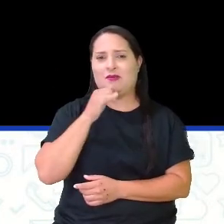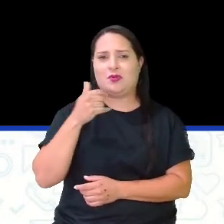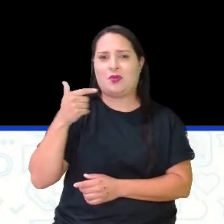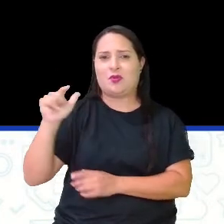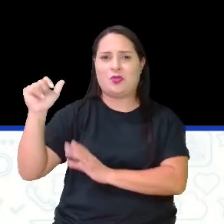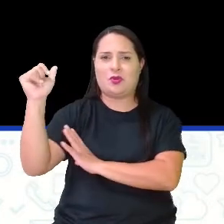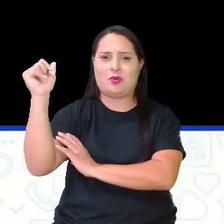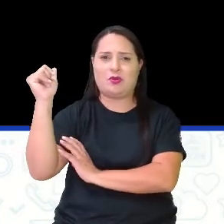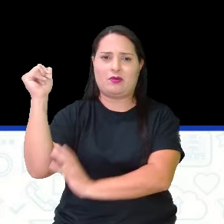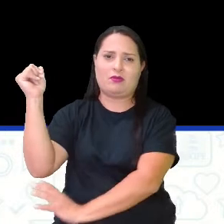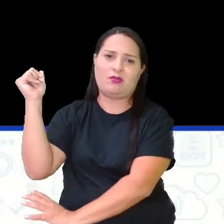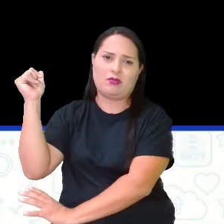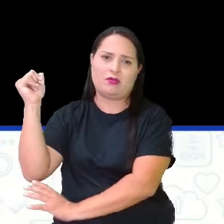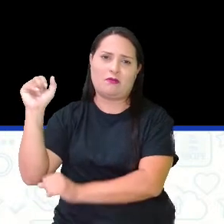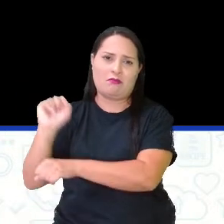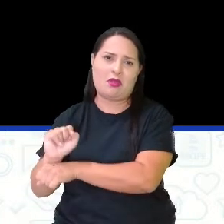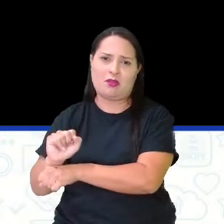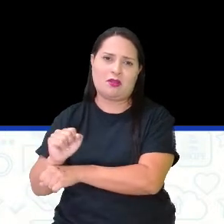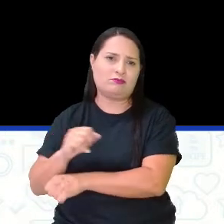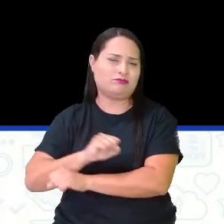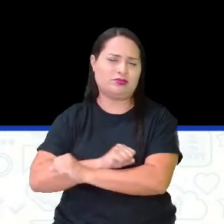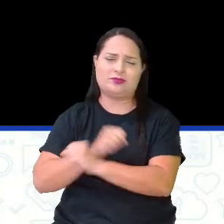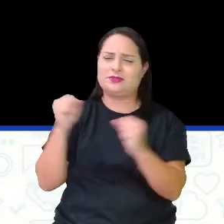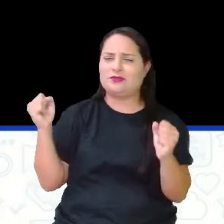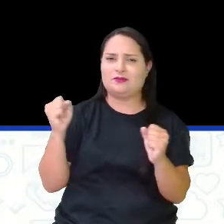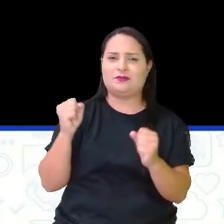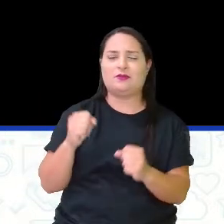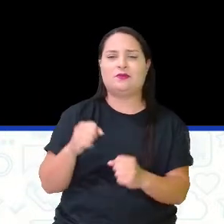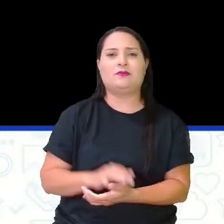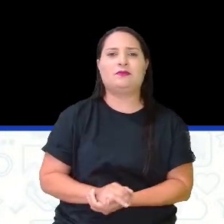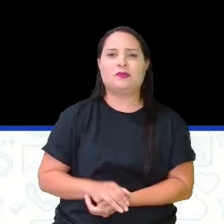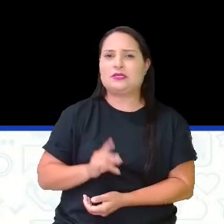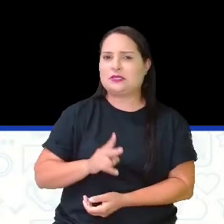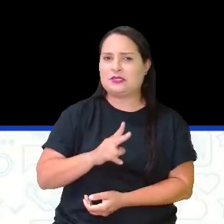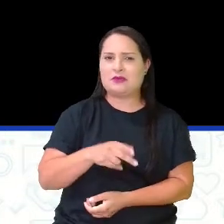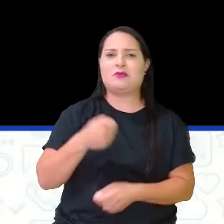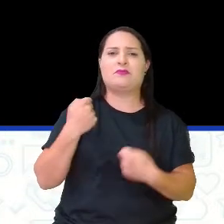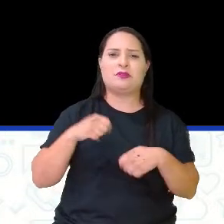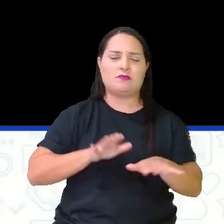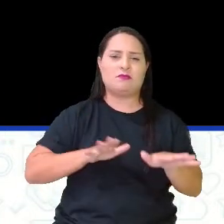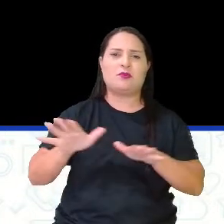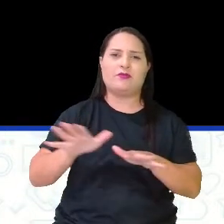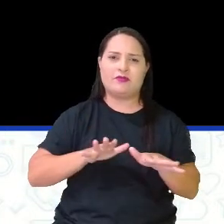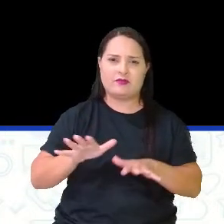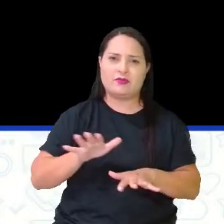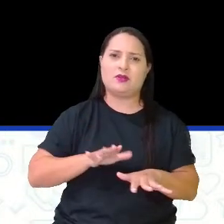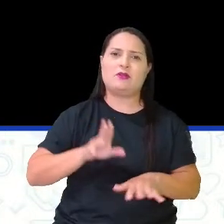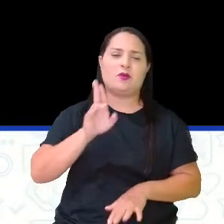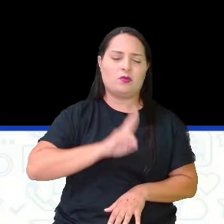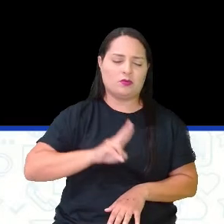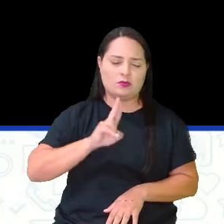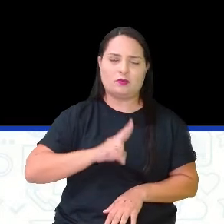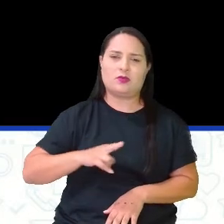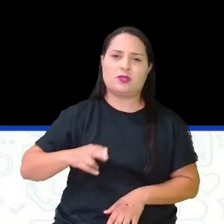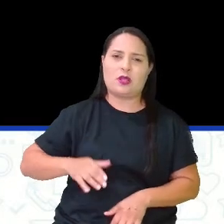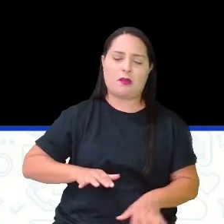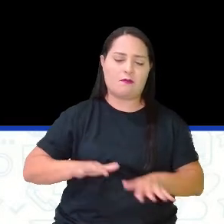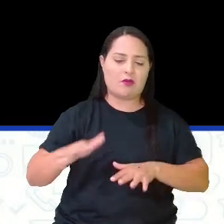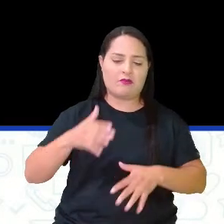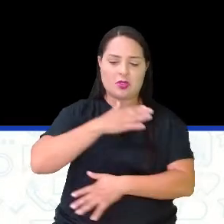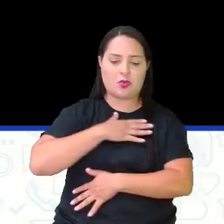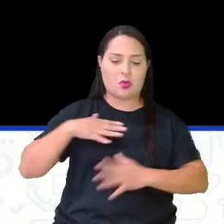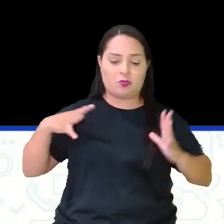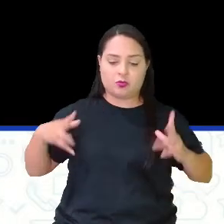você deixar uma parte parada de repente ali, mas em algum momento você vai mexer e vai utilizar. Então, temos aí essa